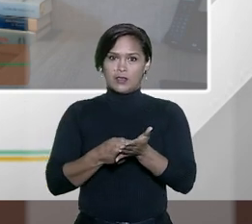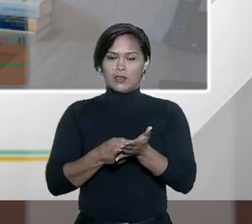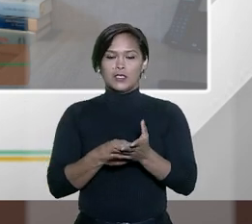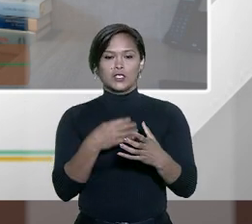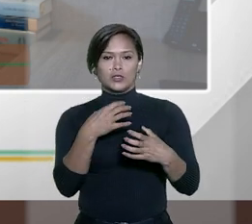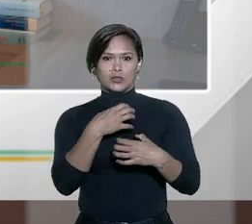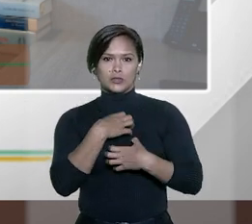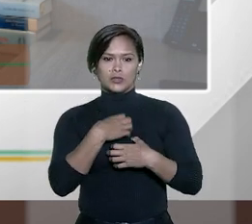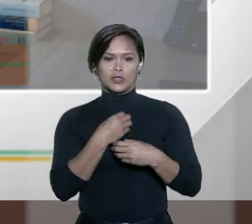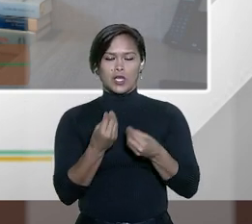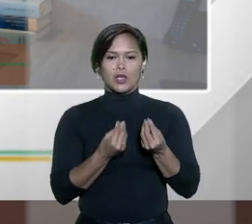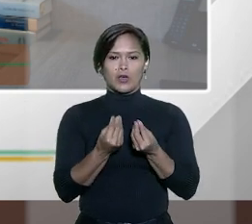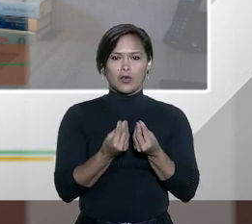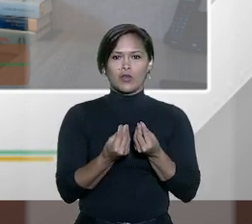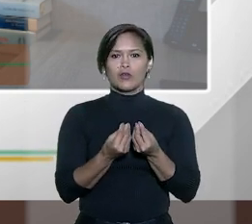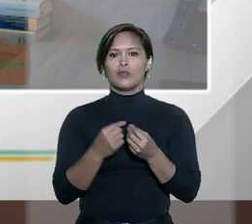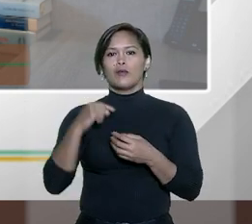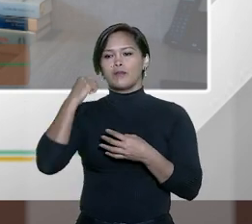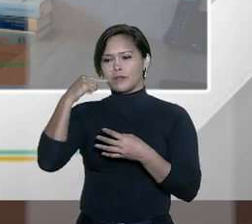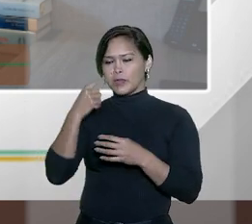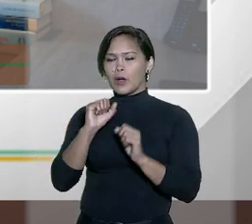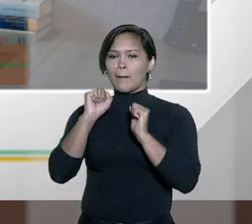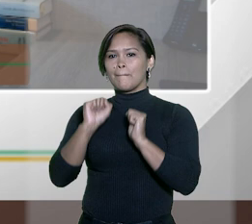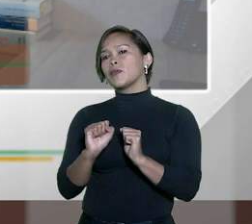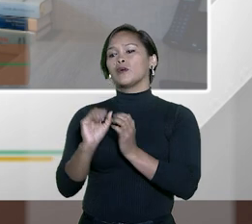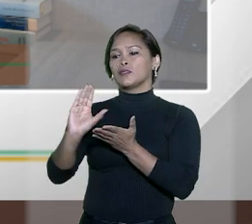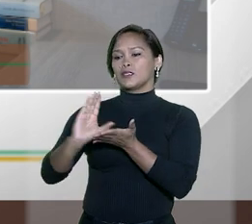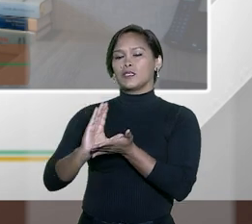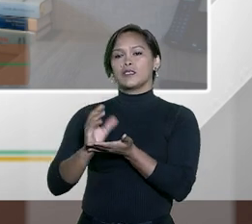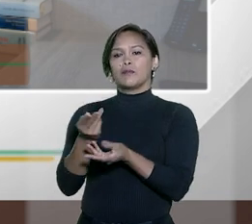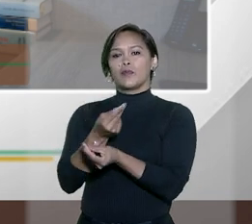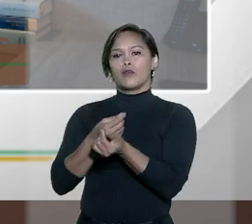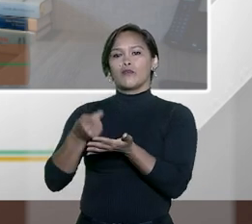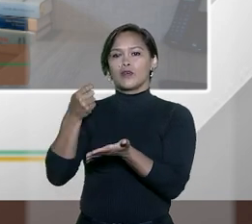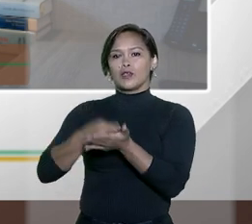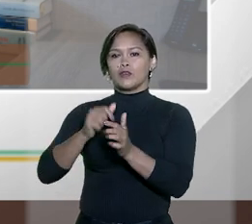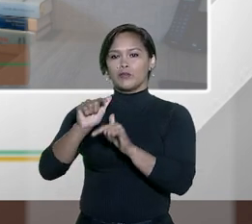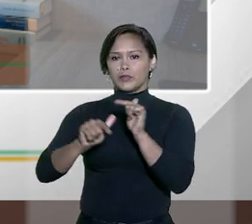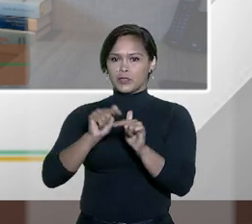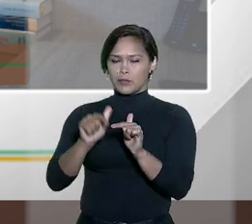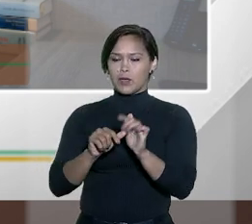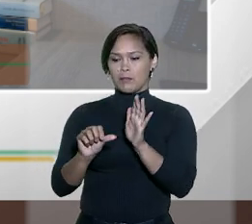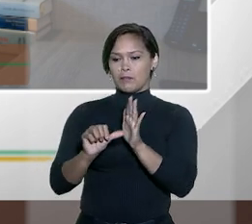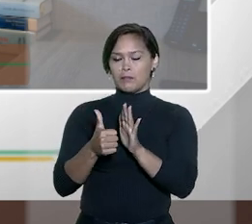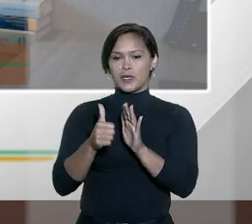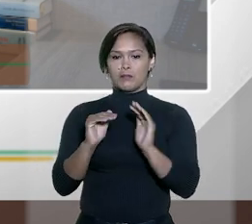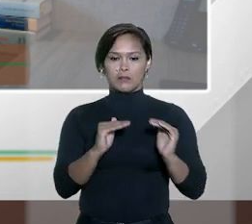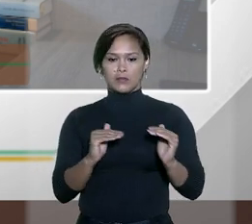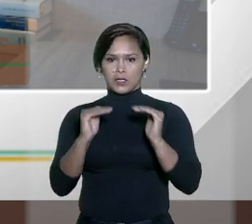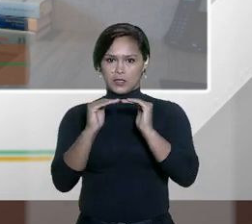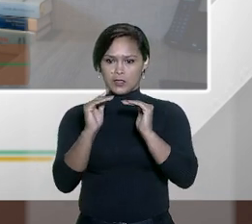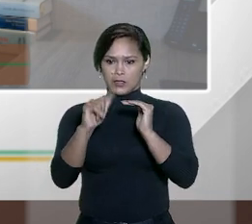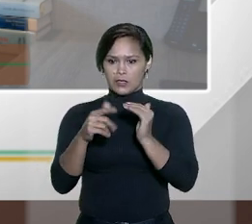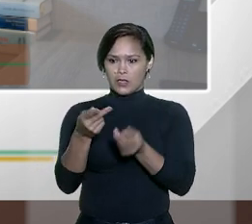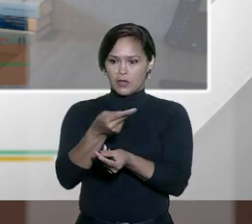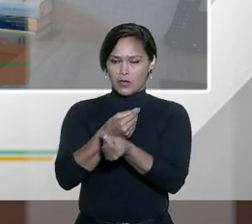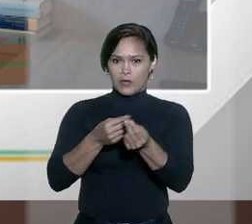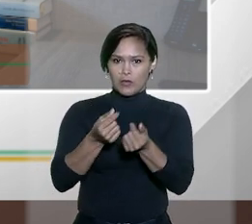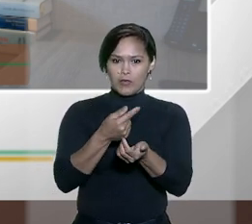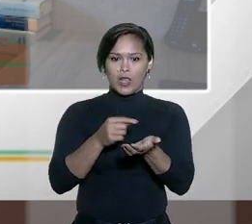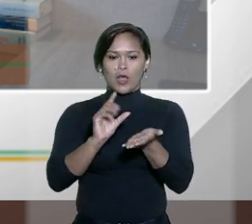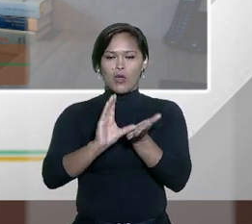da forma como qual os advogados podem receber os seus honorários, né? Então, primeiro ele estabelece que os honorários